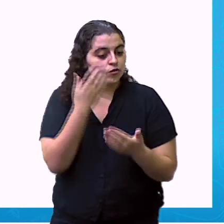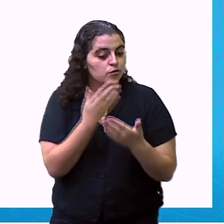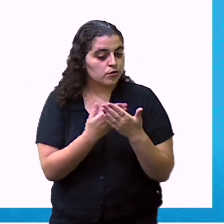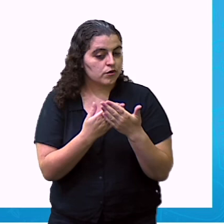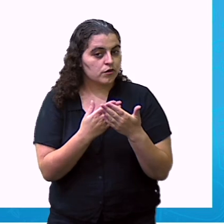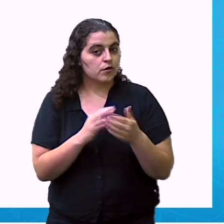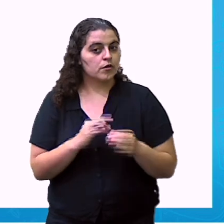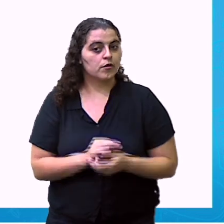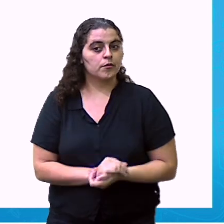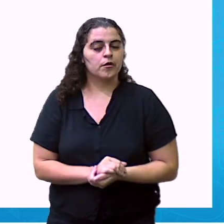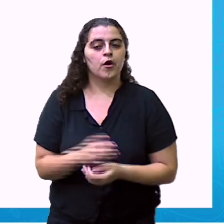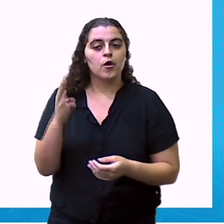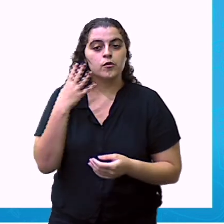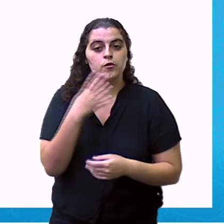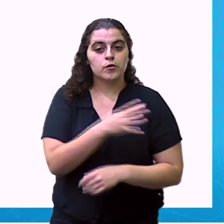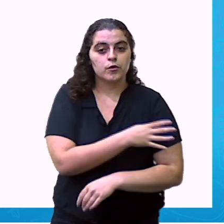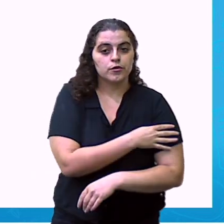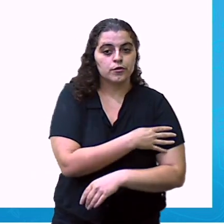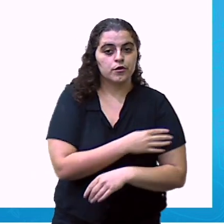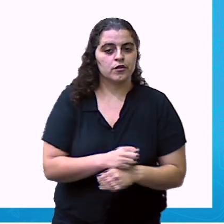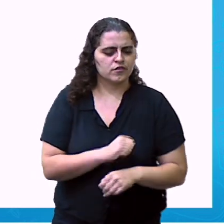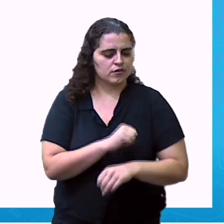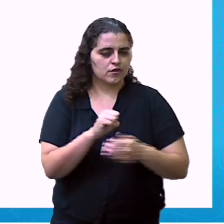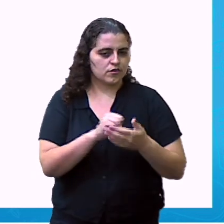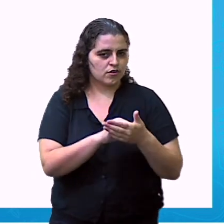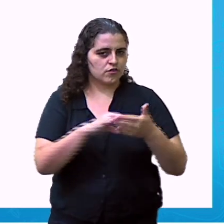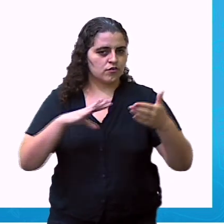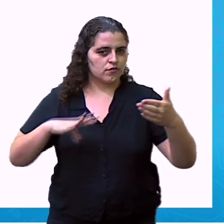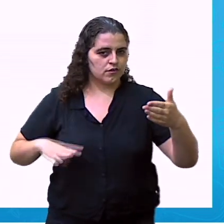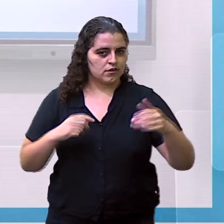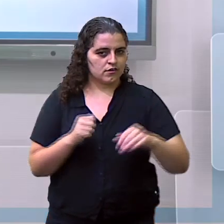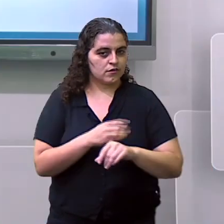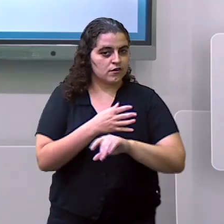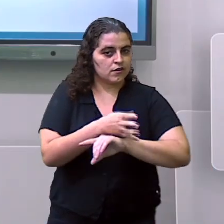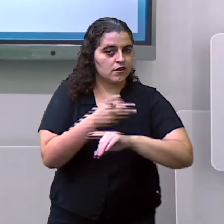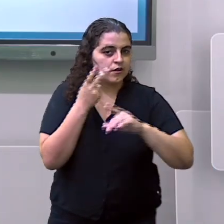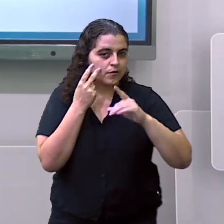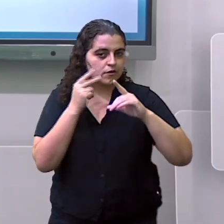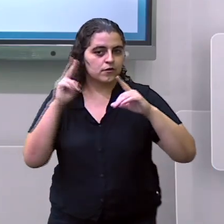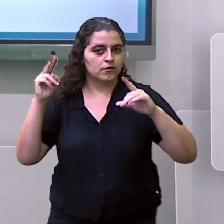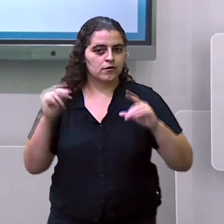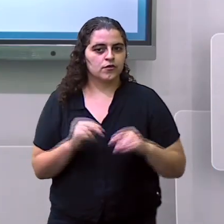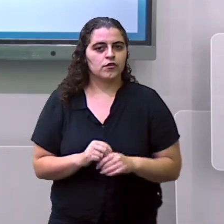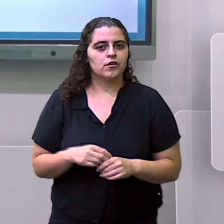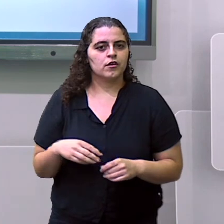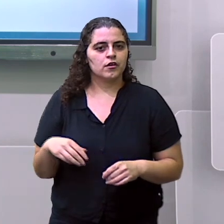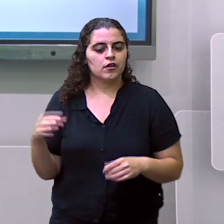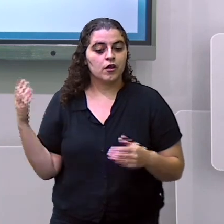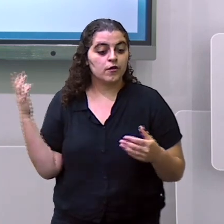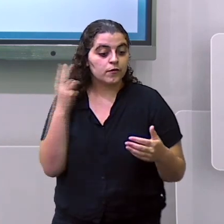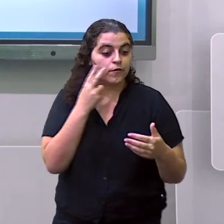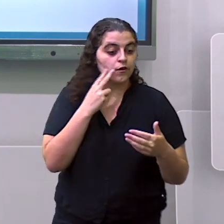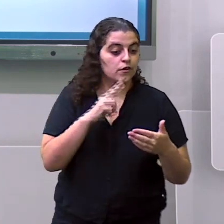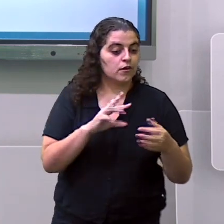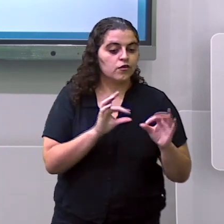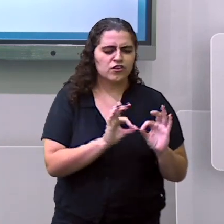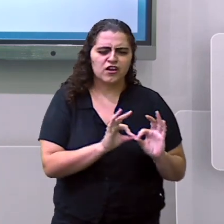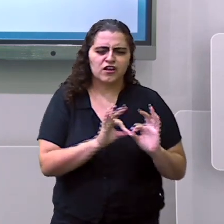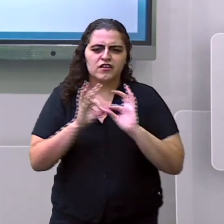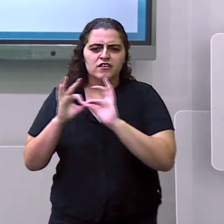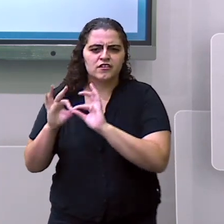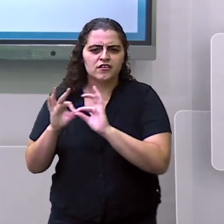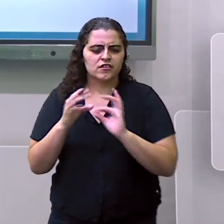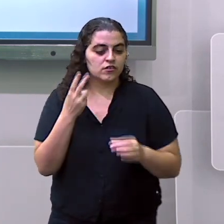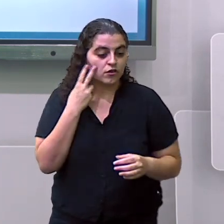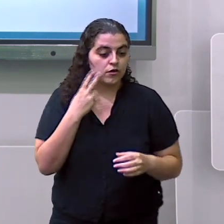habilidades do quarto ano. As atividades estão lá para que vocês possam realizar deste conteúdo, falando